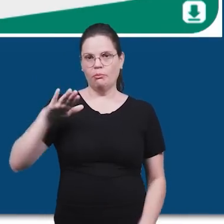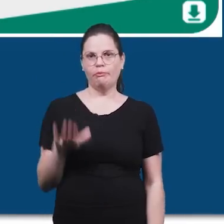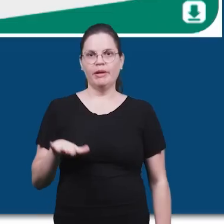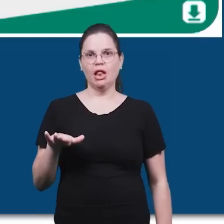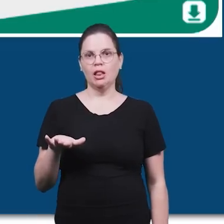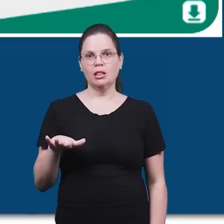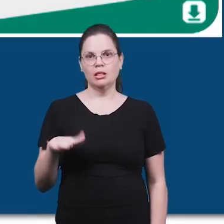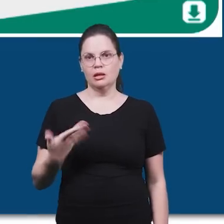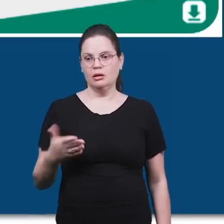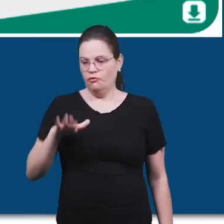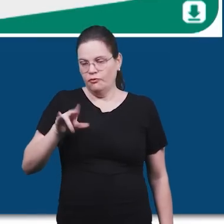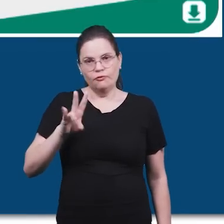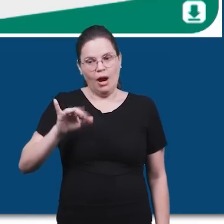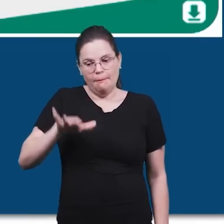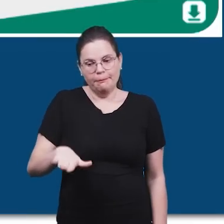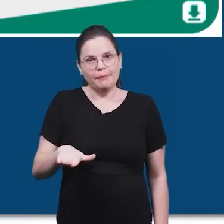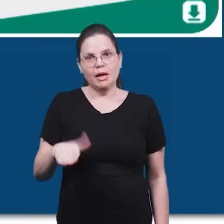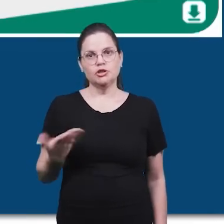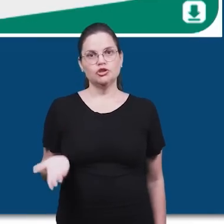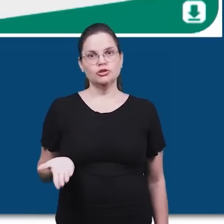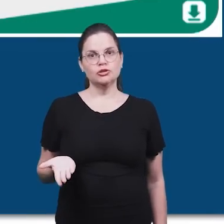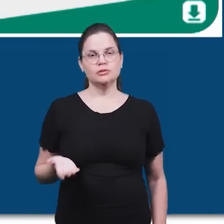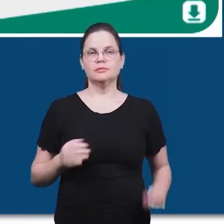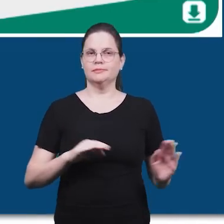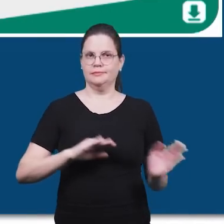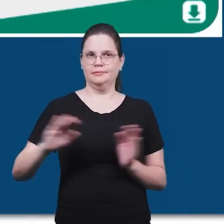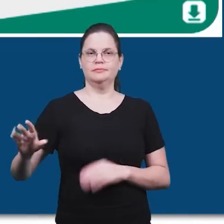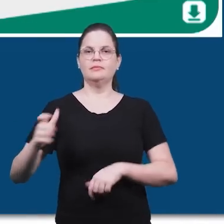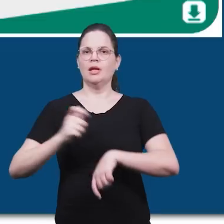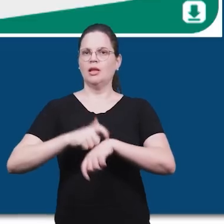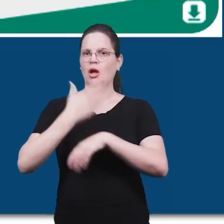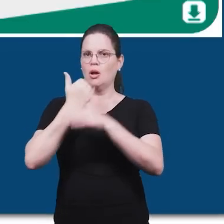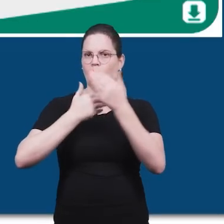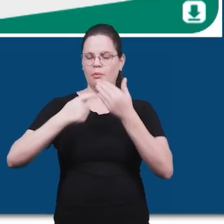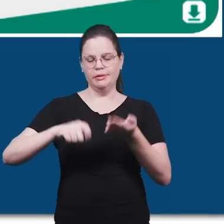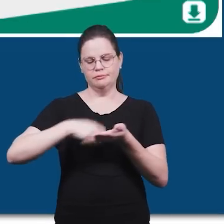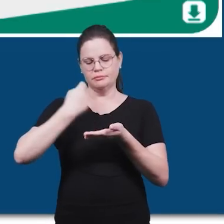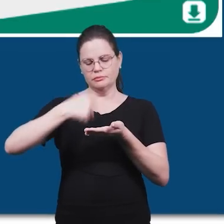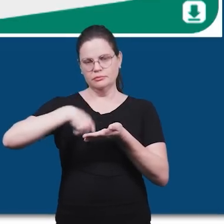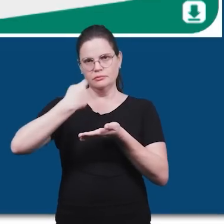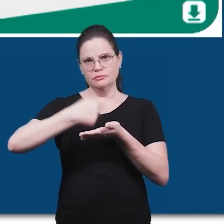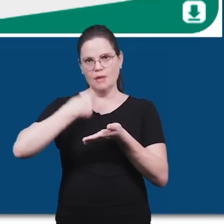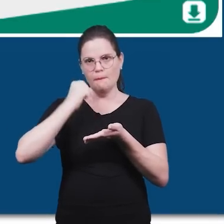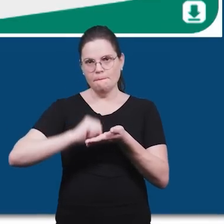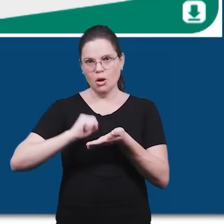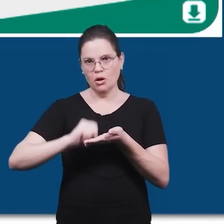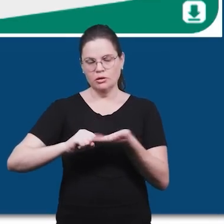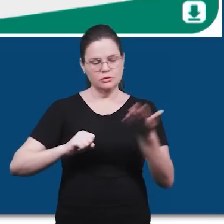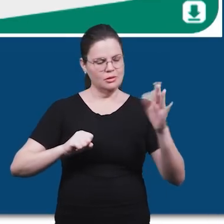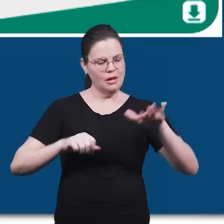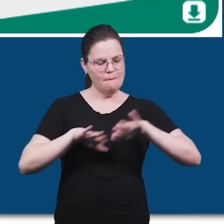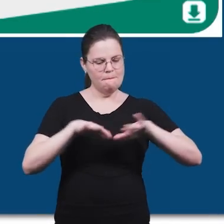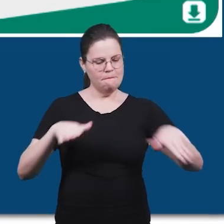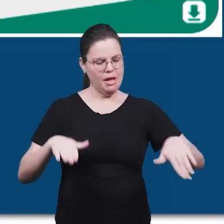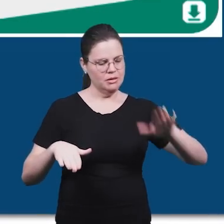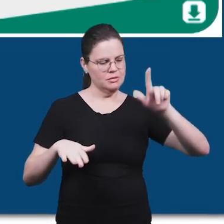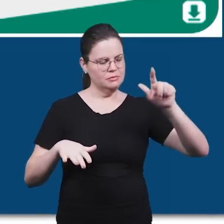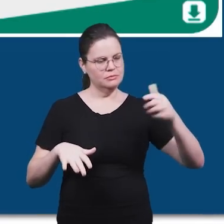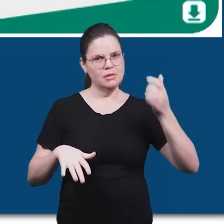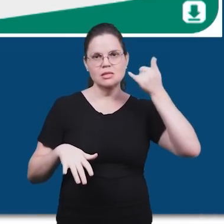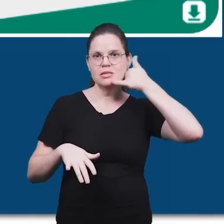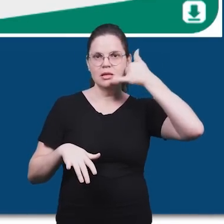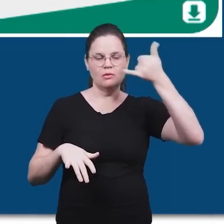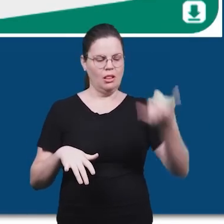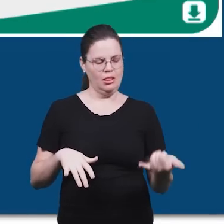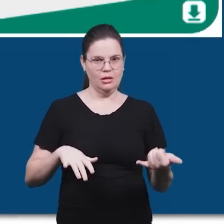como? Pequenino, tá bom? Na hora das refeições, pode ter celular na mesa?